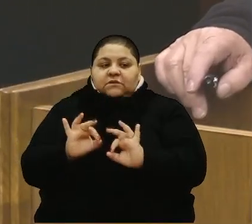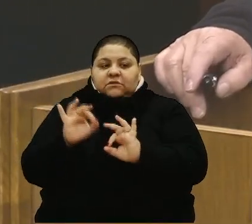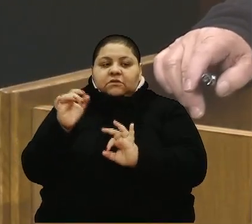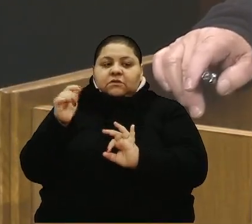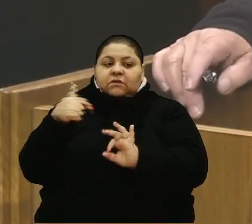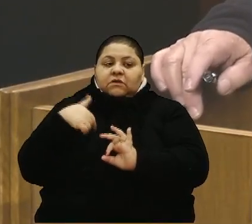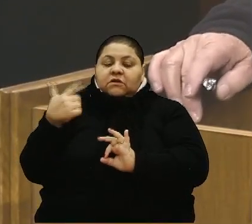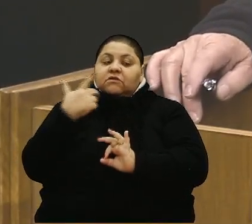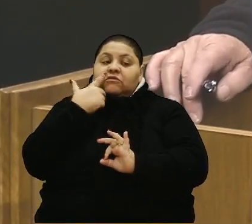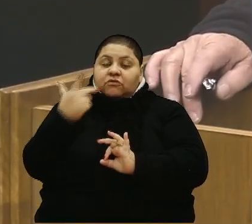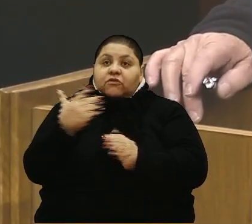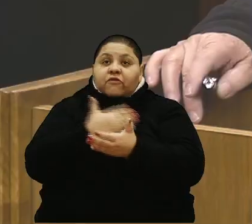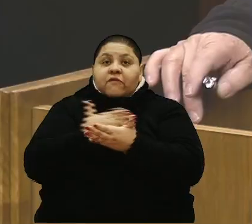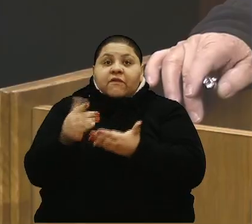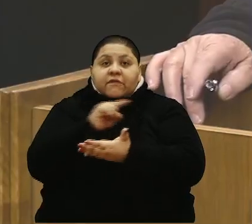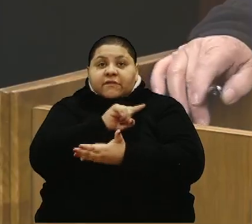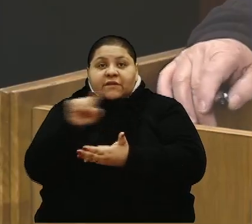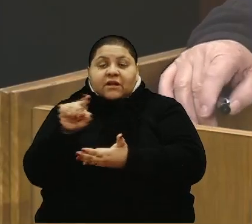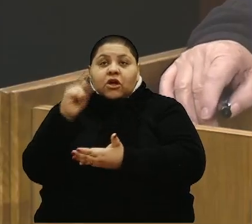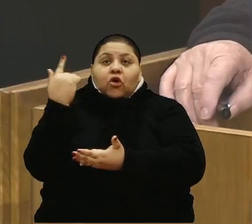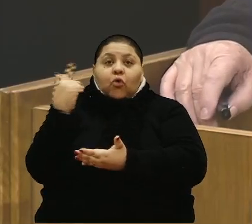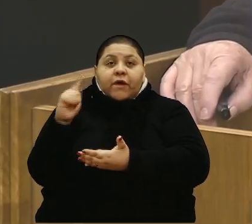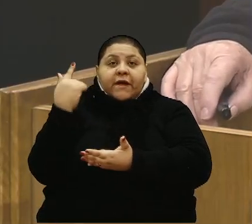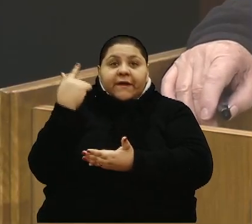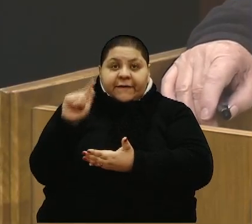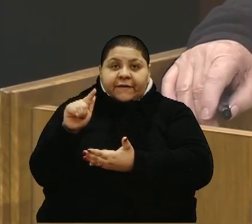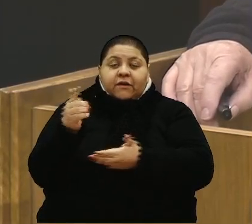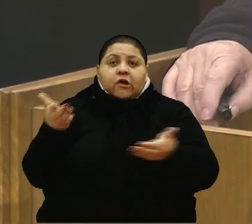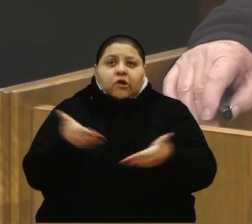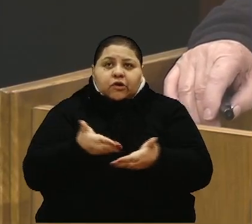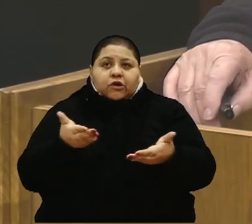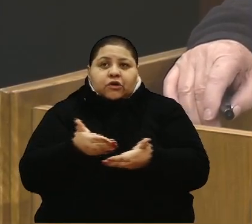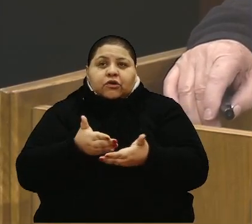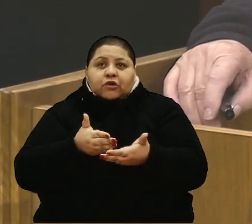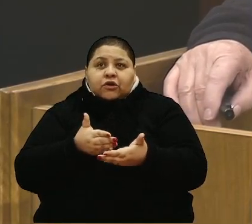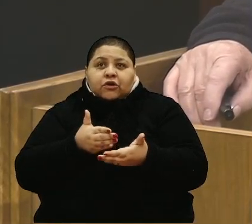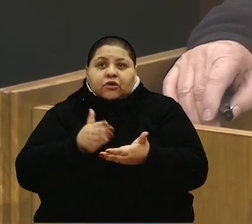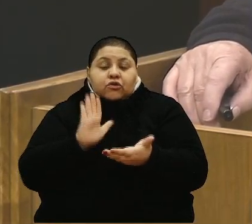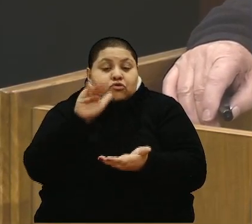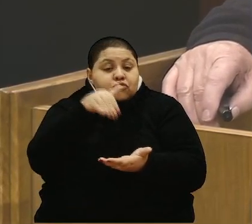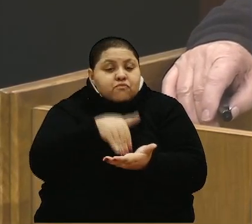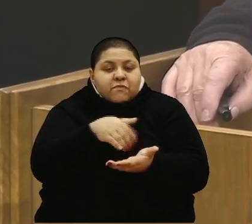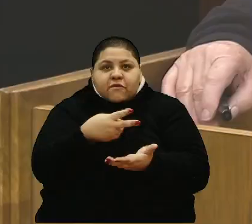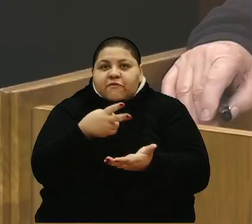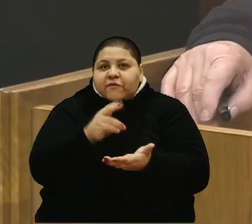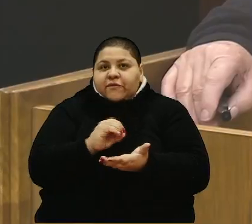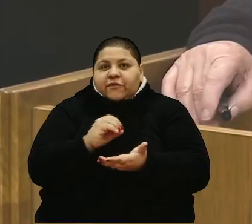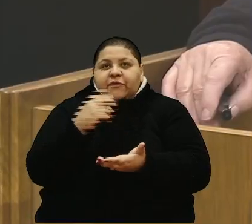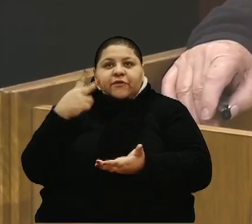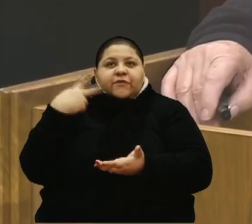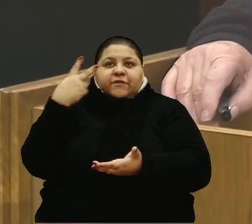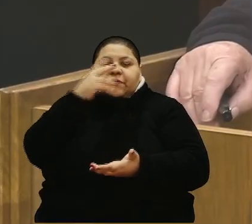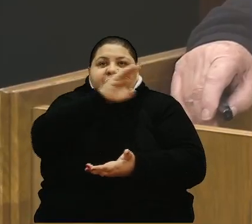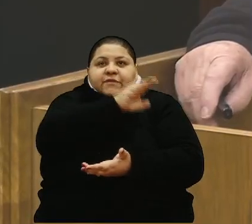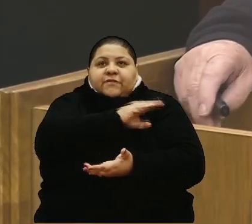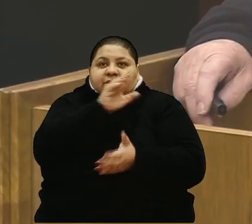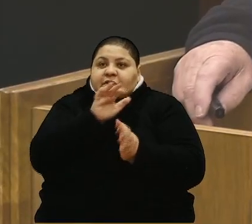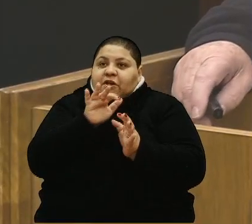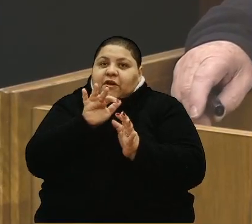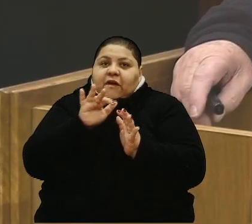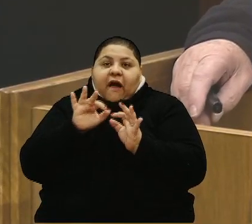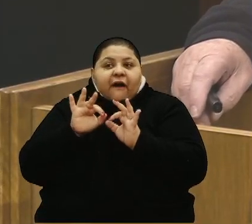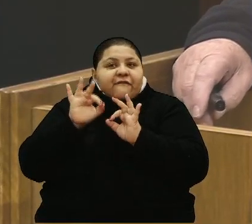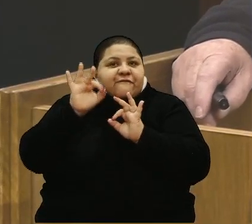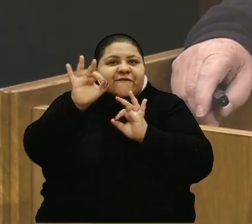abro a minha fala dizendo o seguinte: Goiânia está, no mínimo, 20 anos, vereador Ramon, à frente de